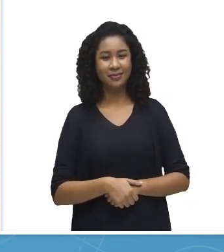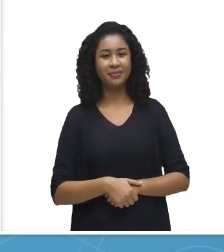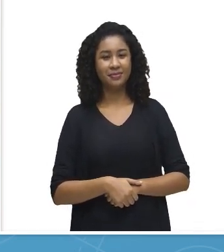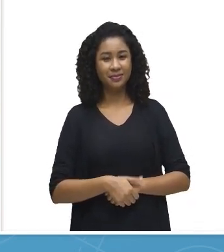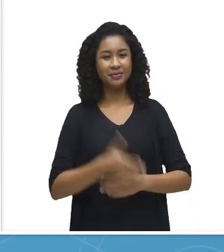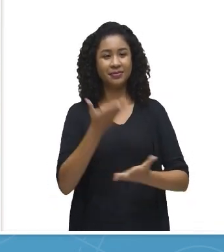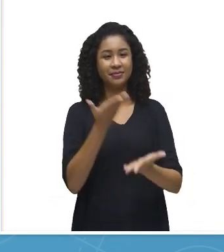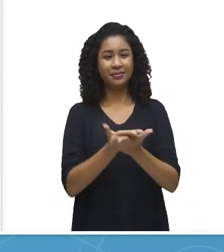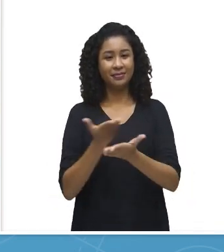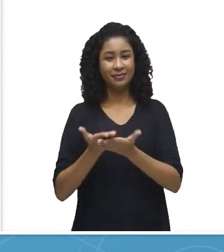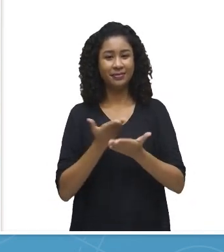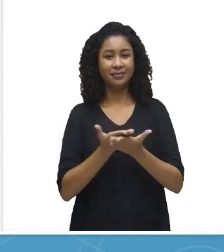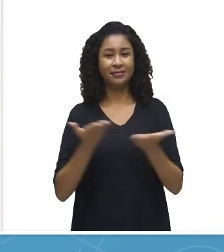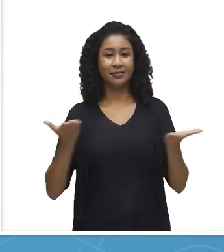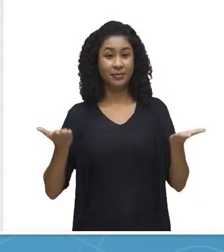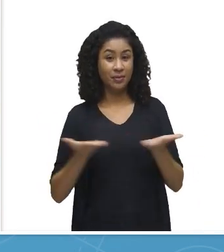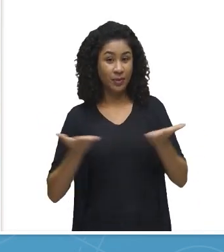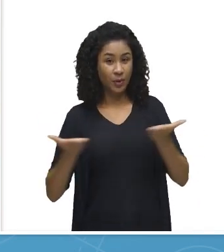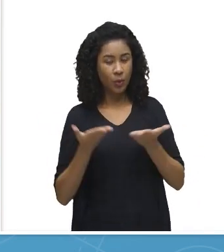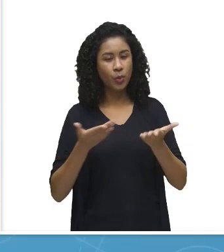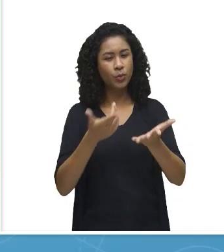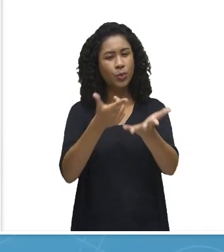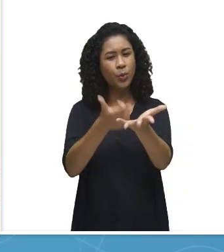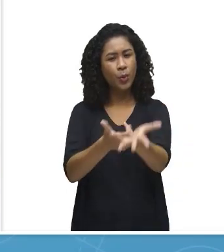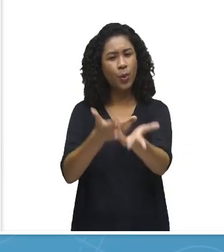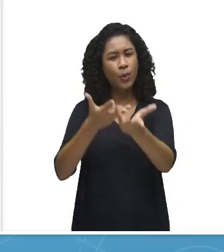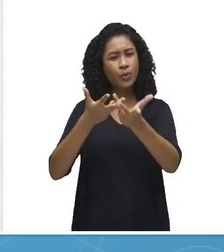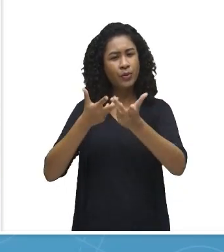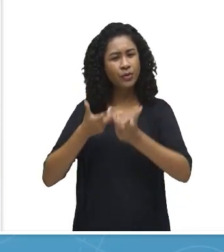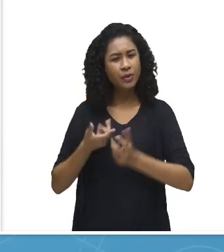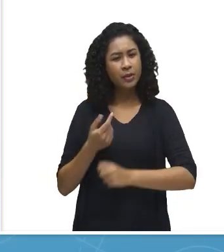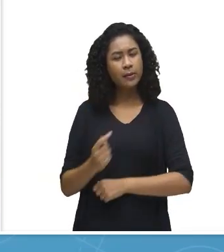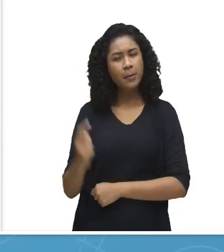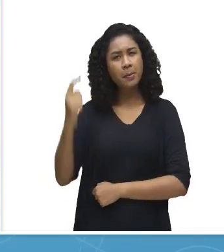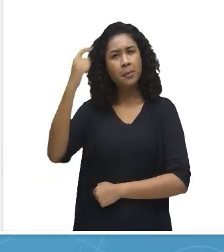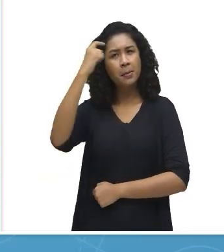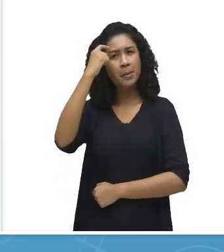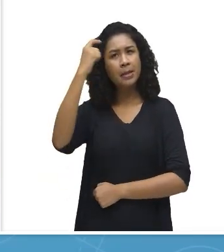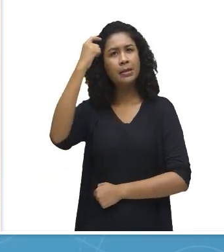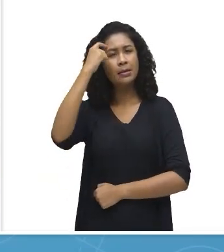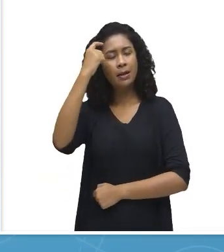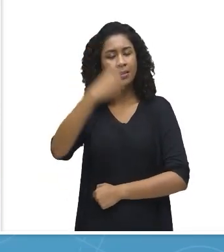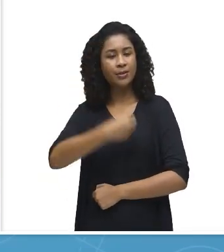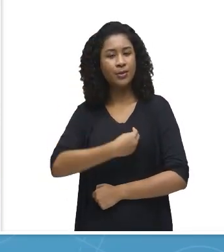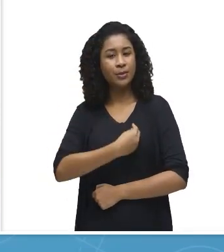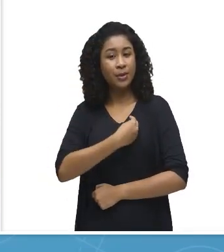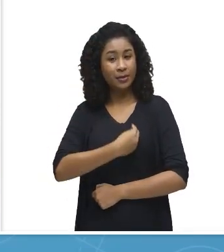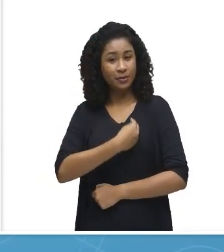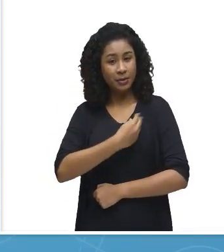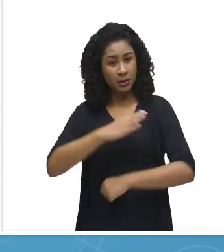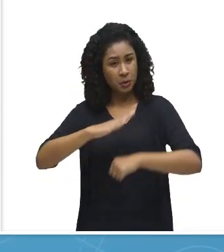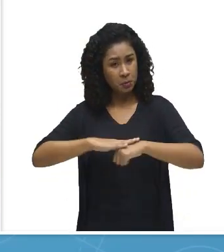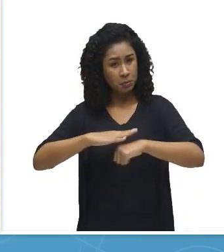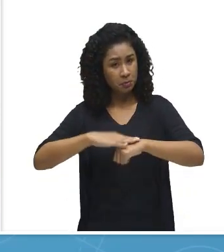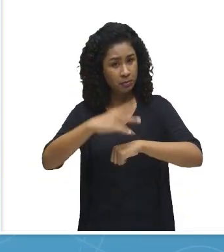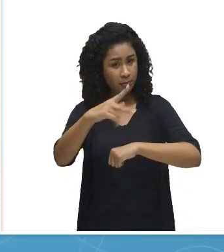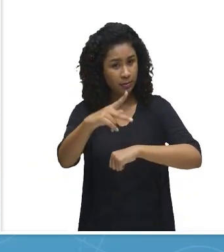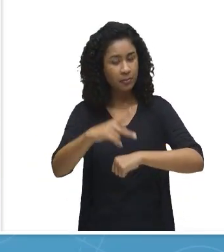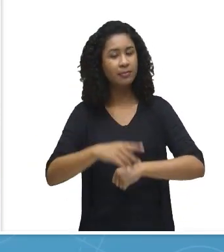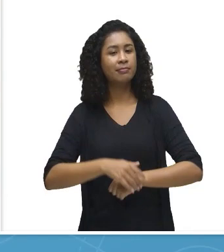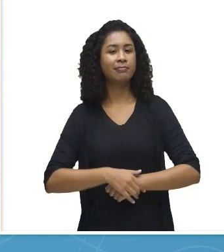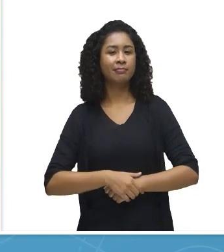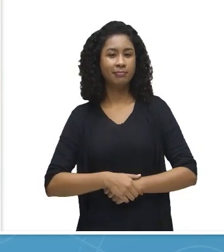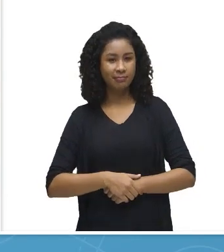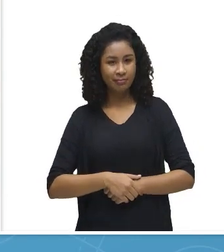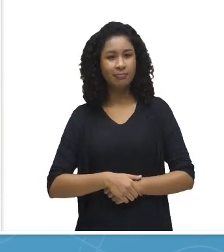Nesta aula, eu quero te convidar a repensar a sua vida, a repensar os seus